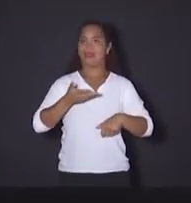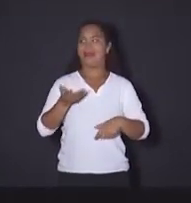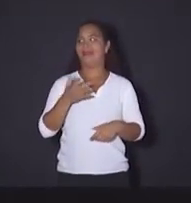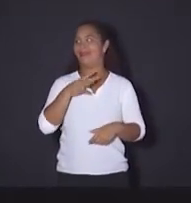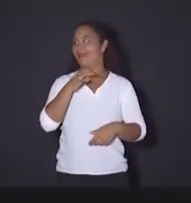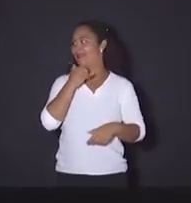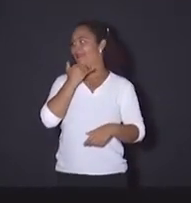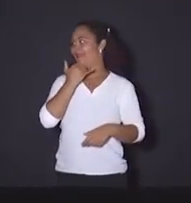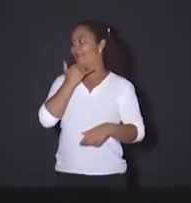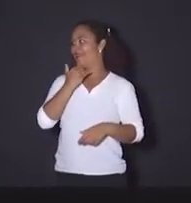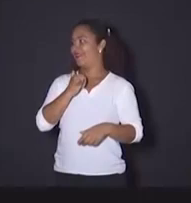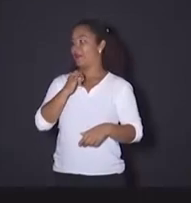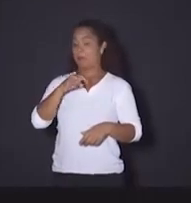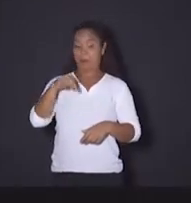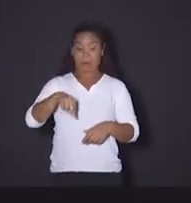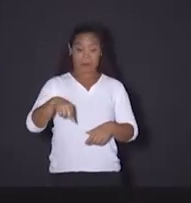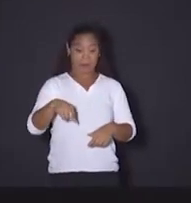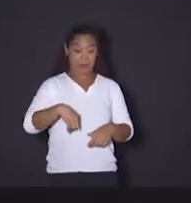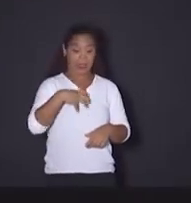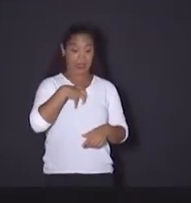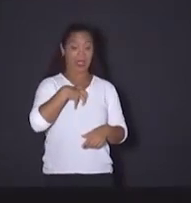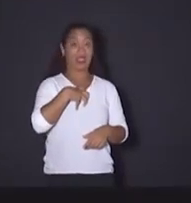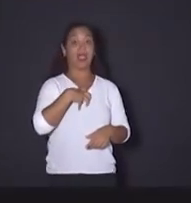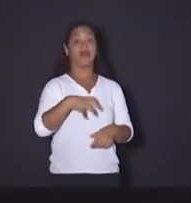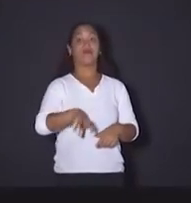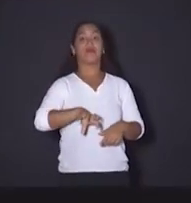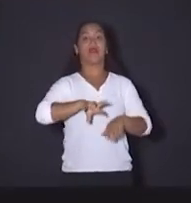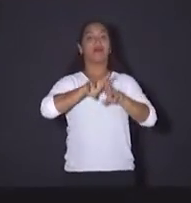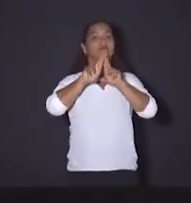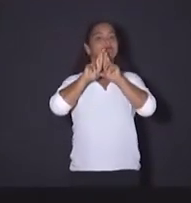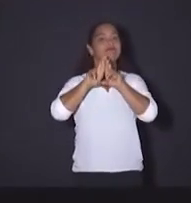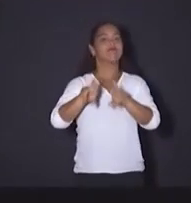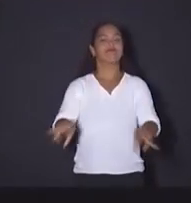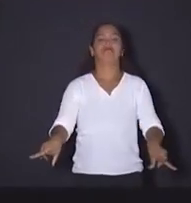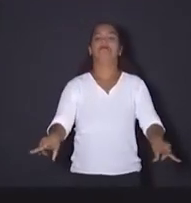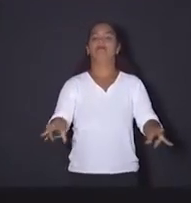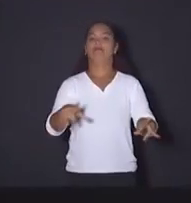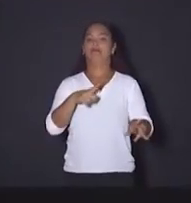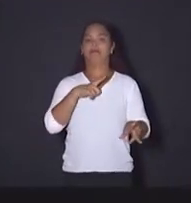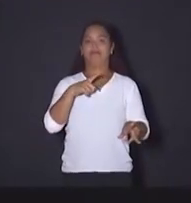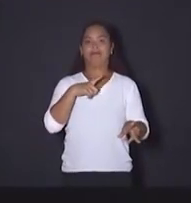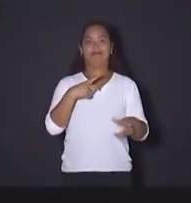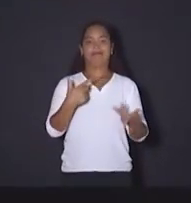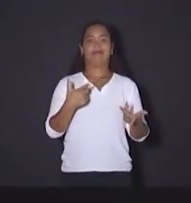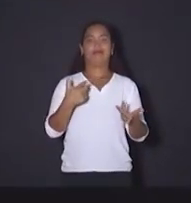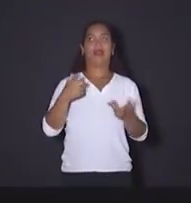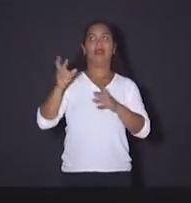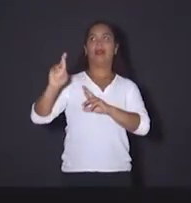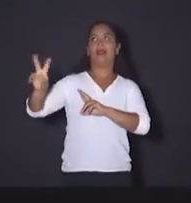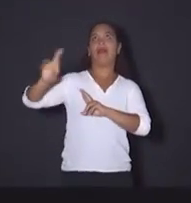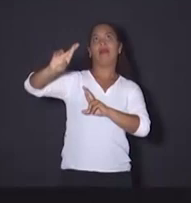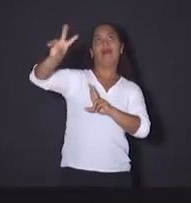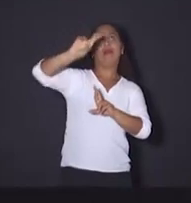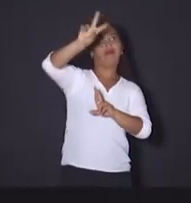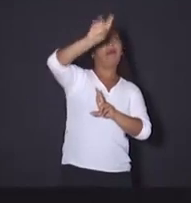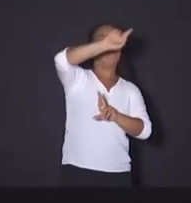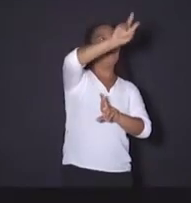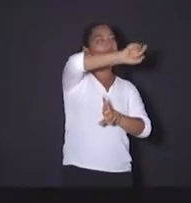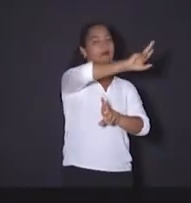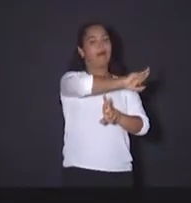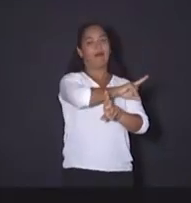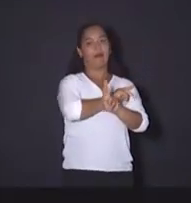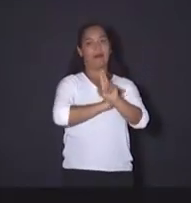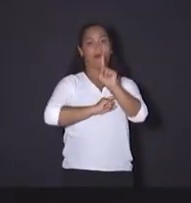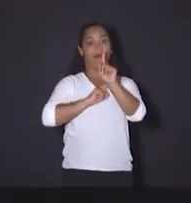em especial em Salvador, há um diferencial do contexto nacional. Esse diferencial